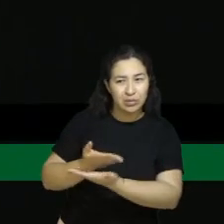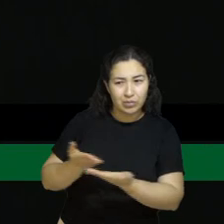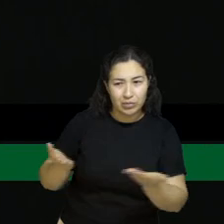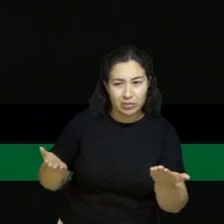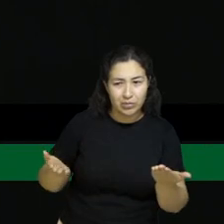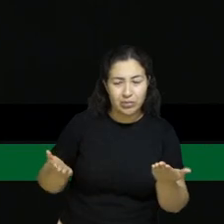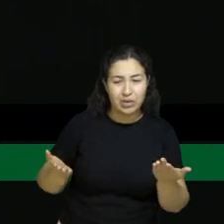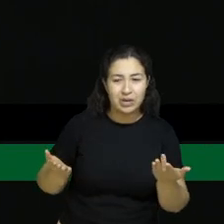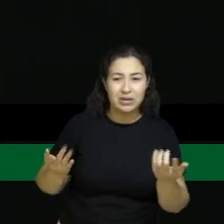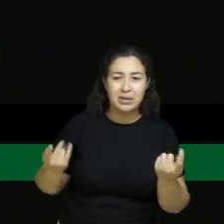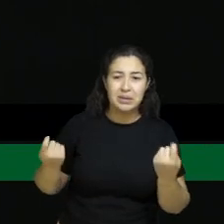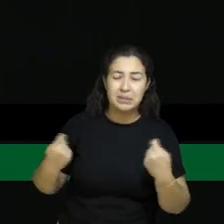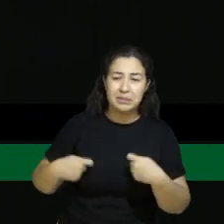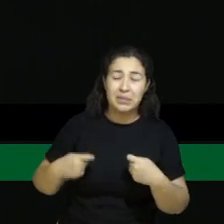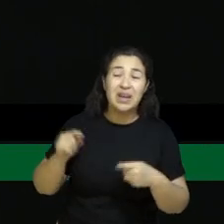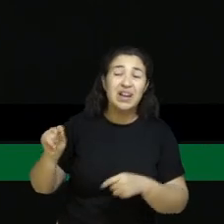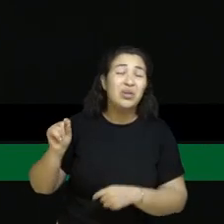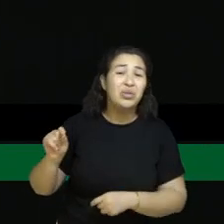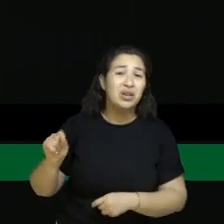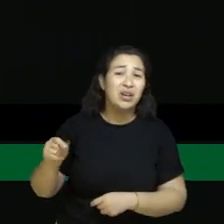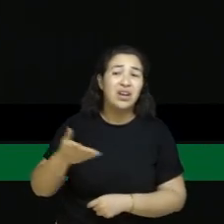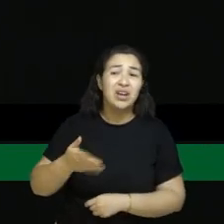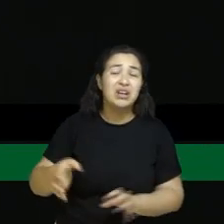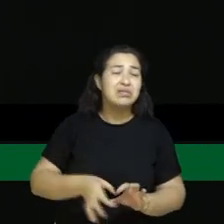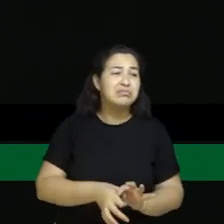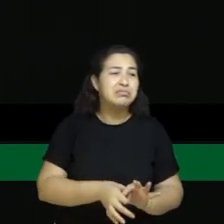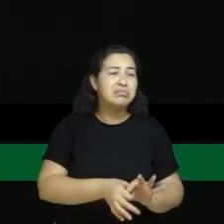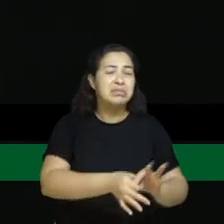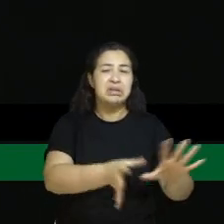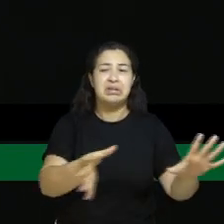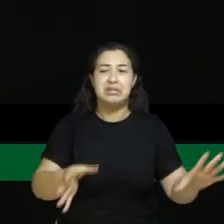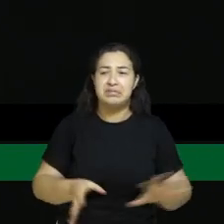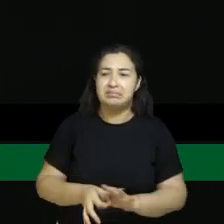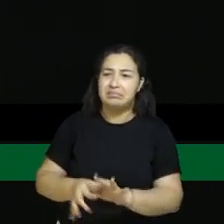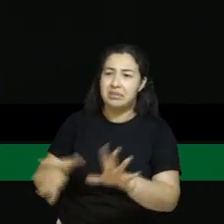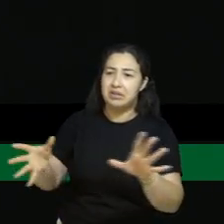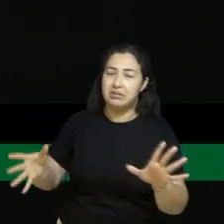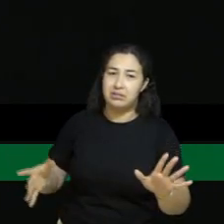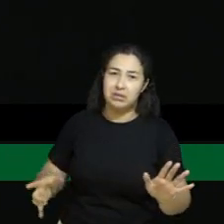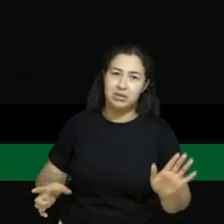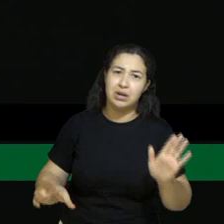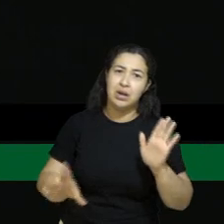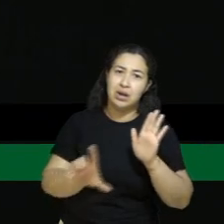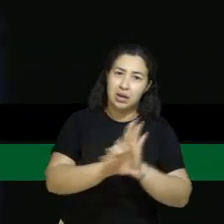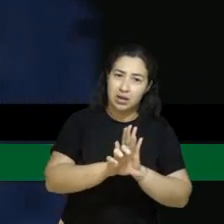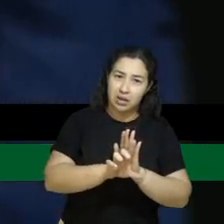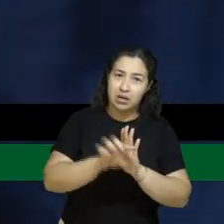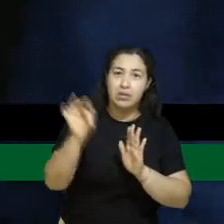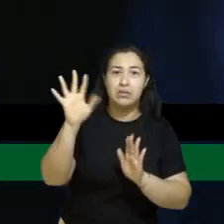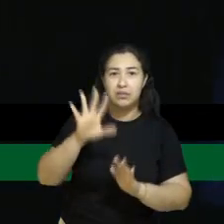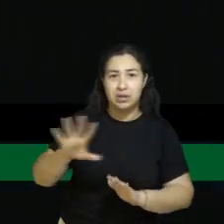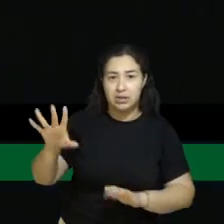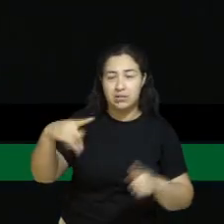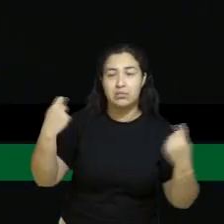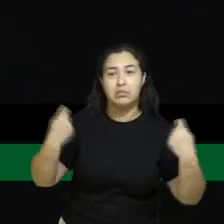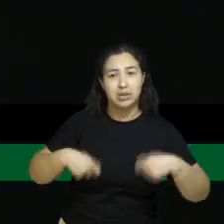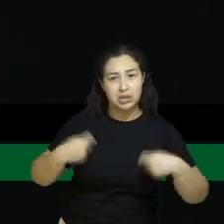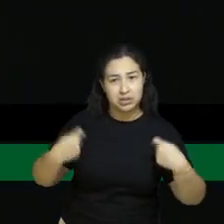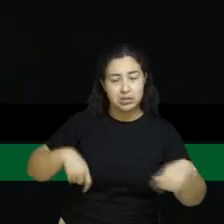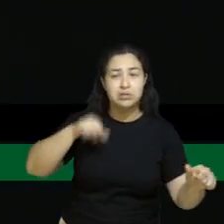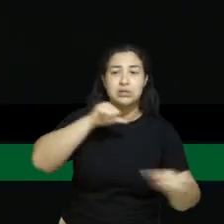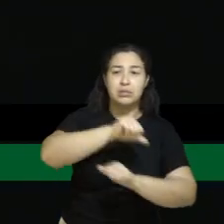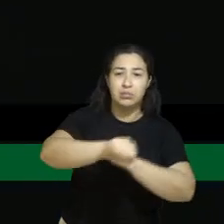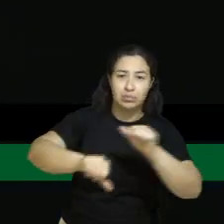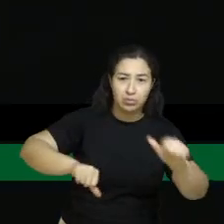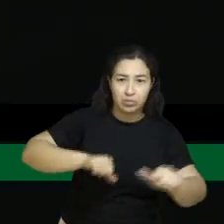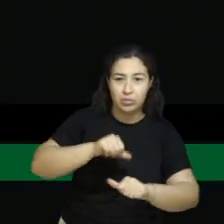e solta quem prende. Legislações federais precisam ser revistas para que a gente possa melhorar o nosso desempenho.